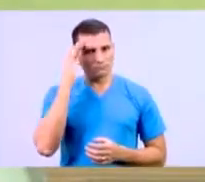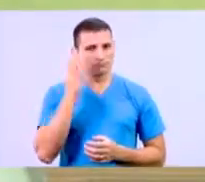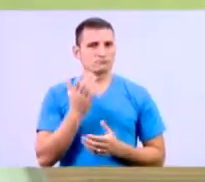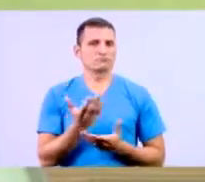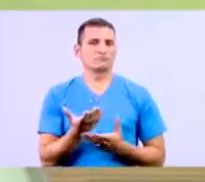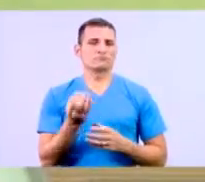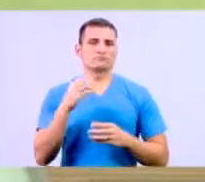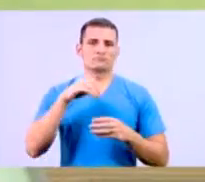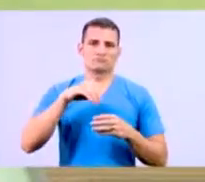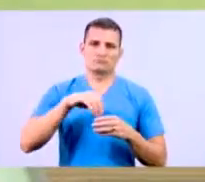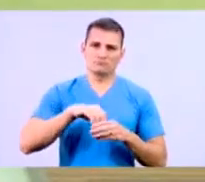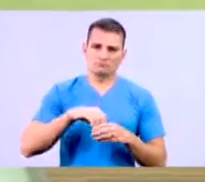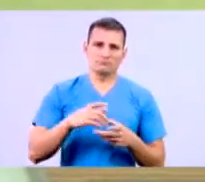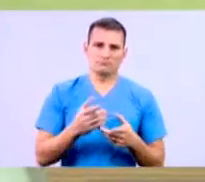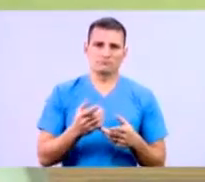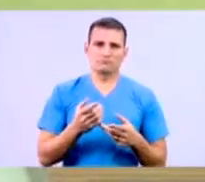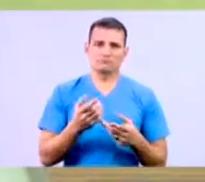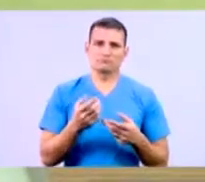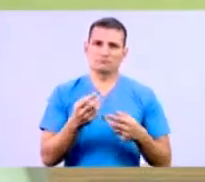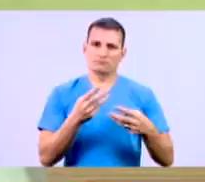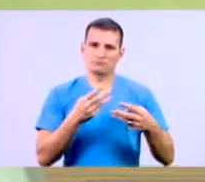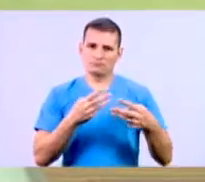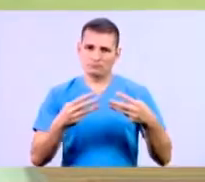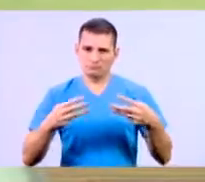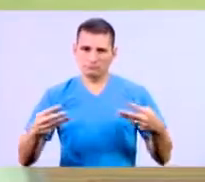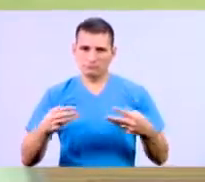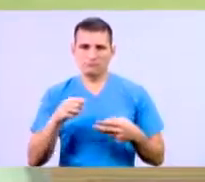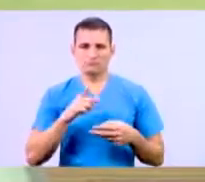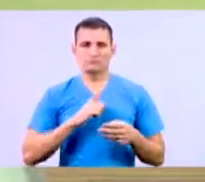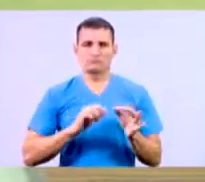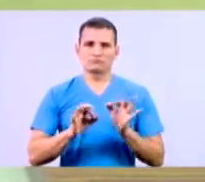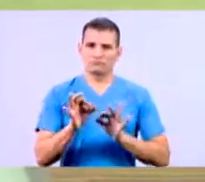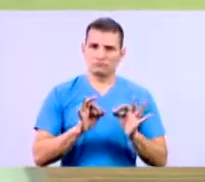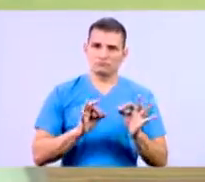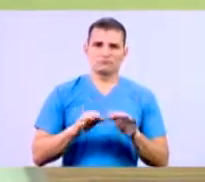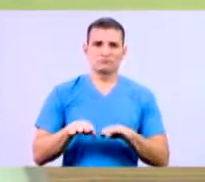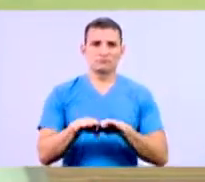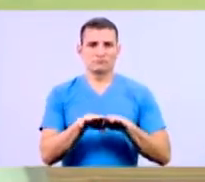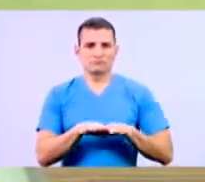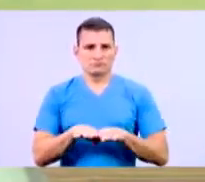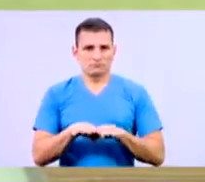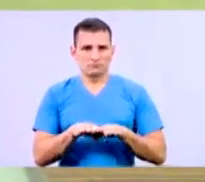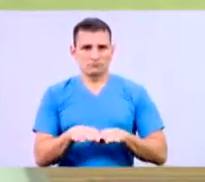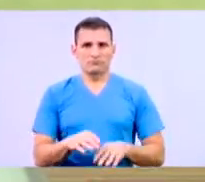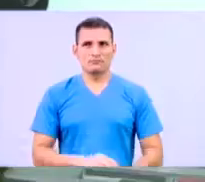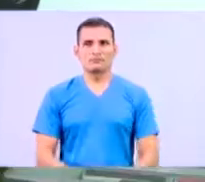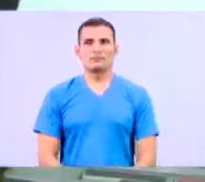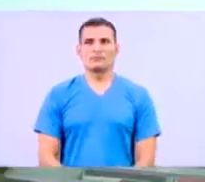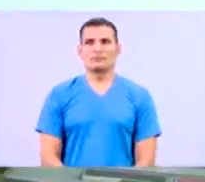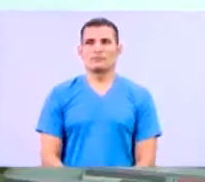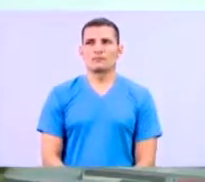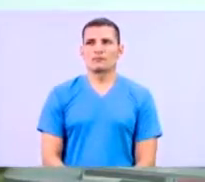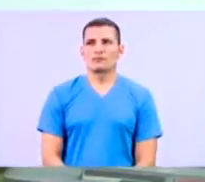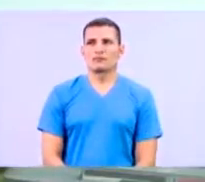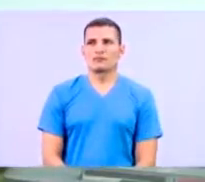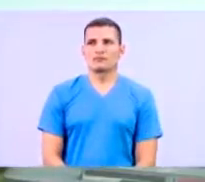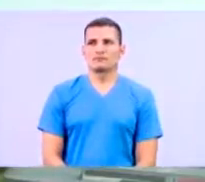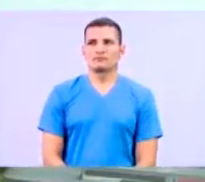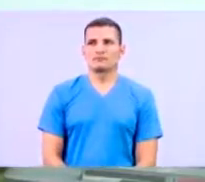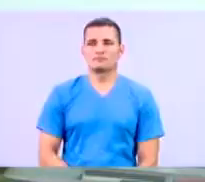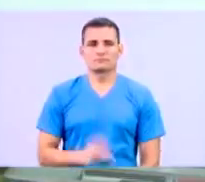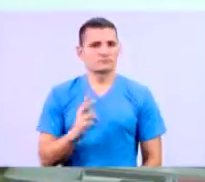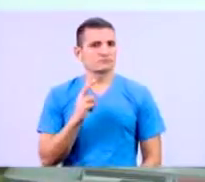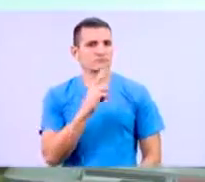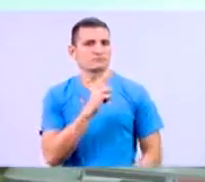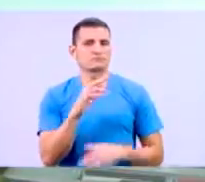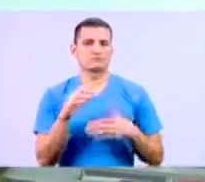trás do uso dos nossos equipamentos há toda uma organização e padronização. Correto. E aí a gente vai ver quais são